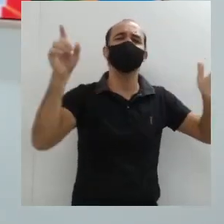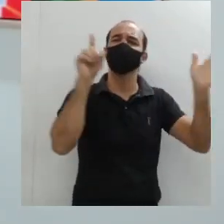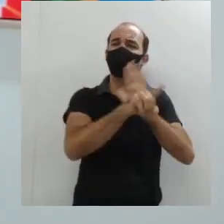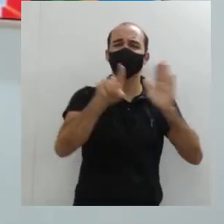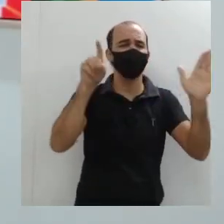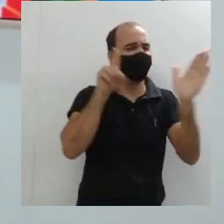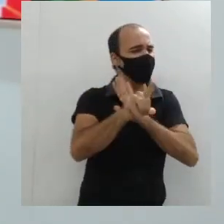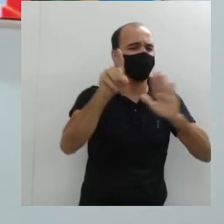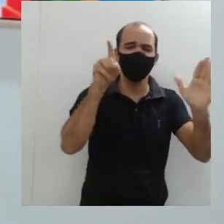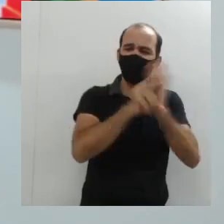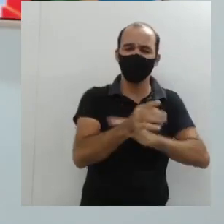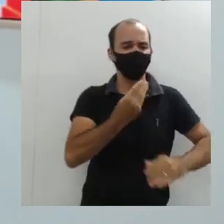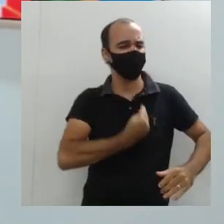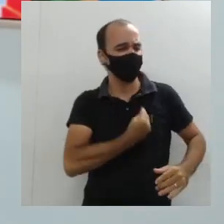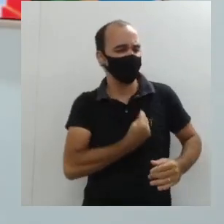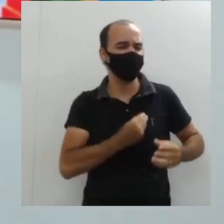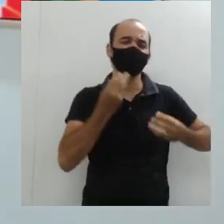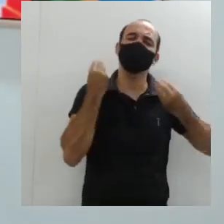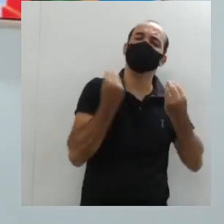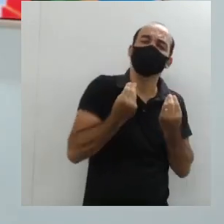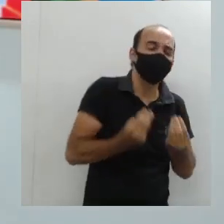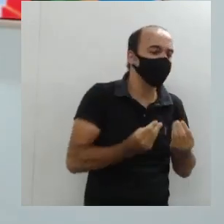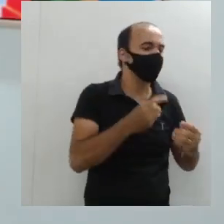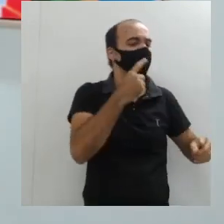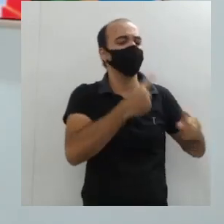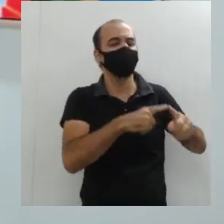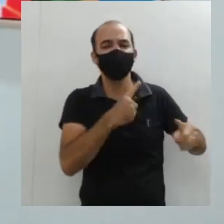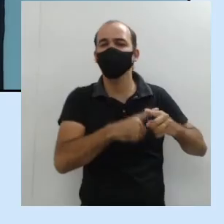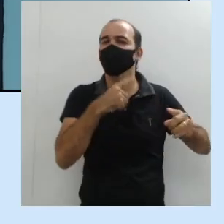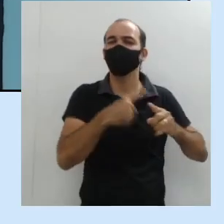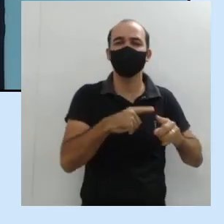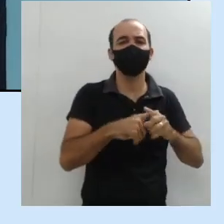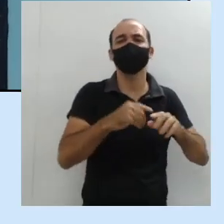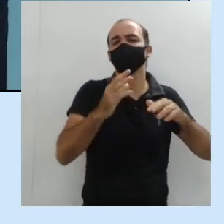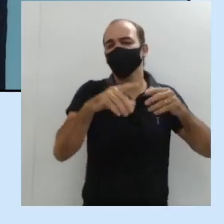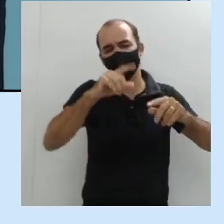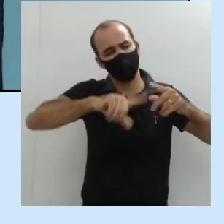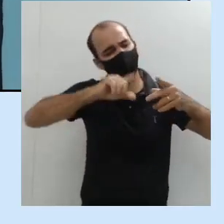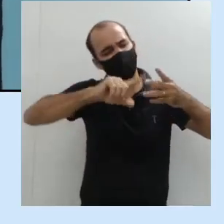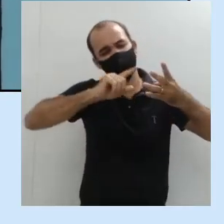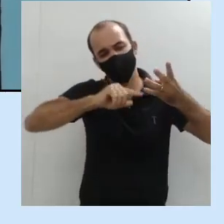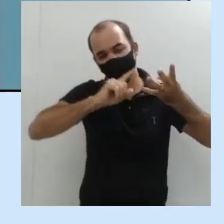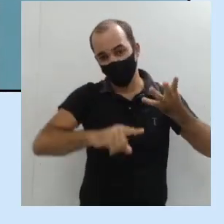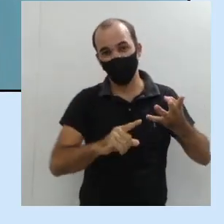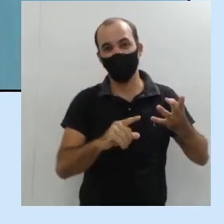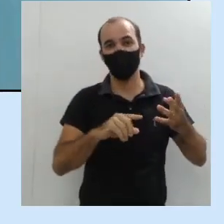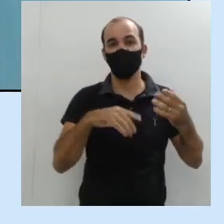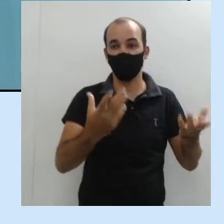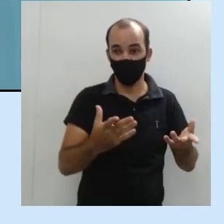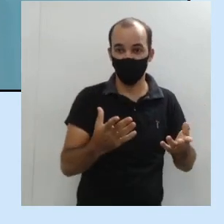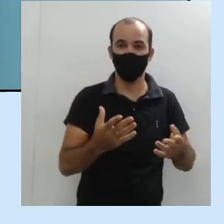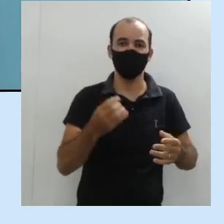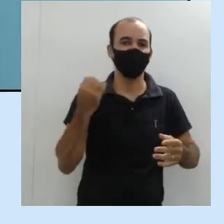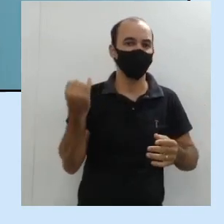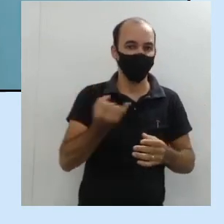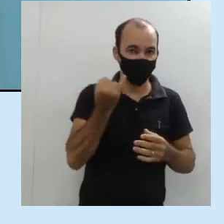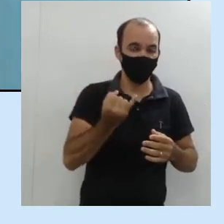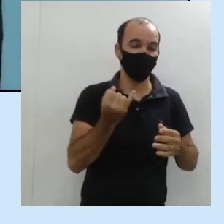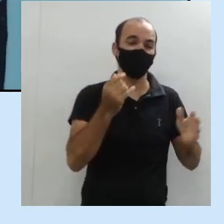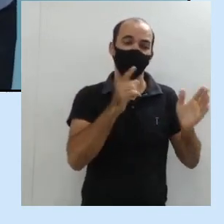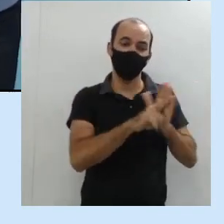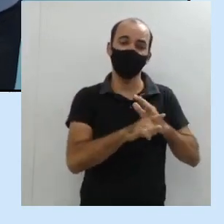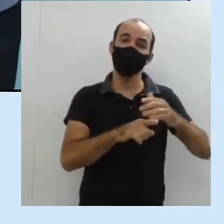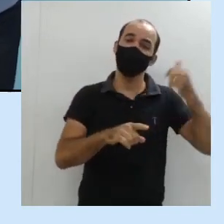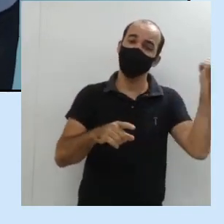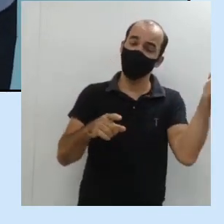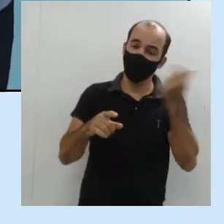mais importantes do que as respostas, disse um filósofo Filósofos são as perguntas. Então, ela vai